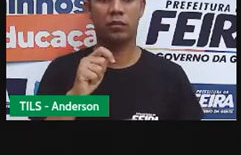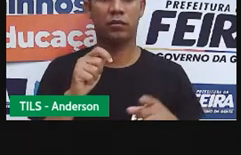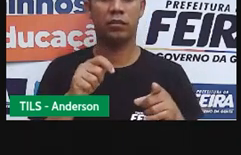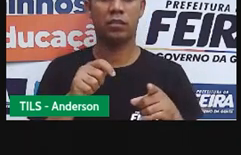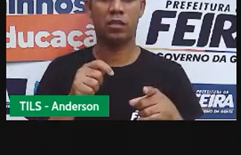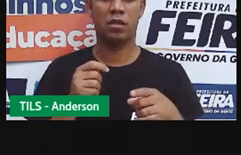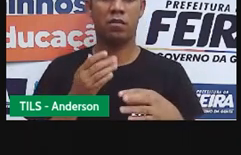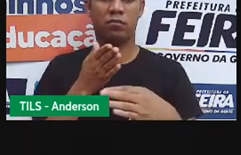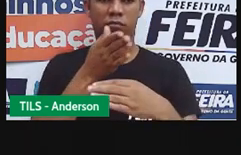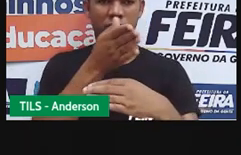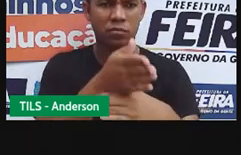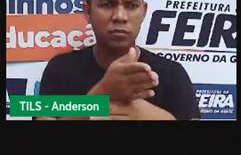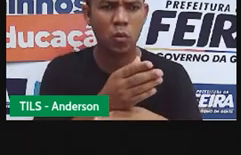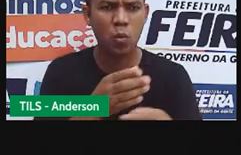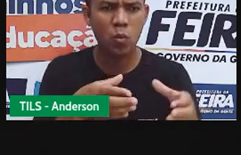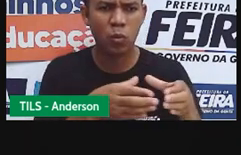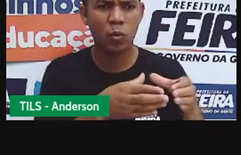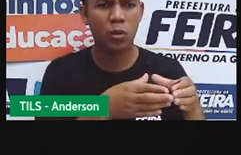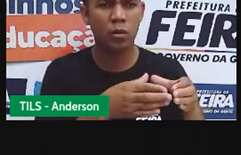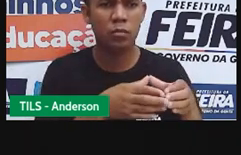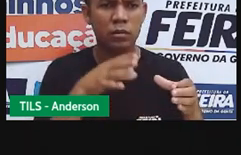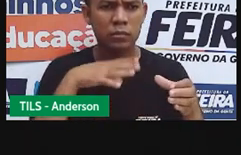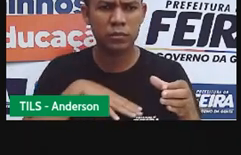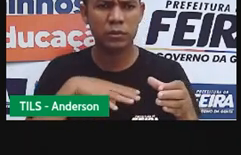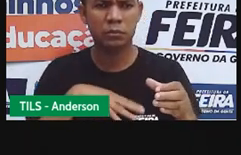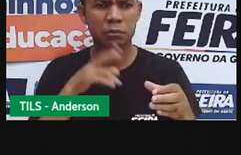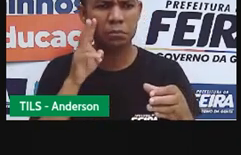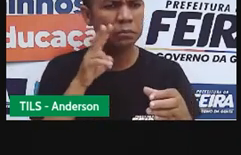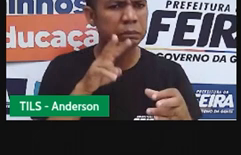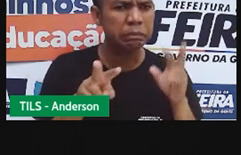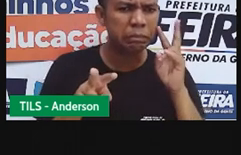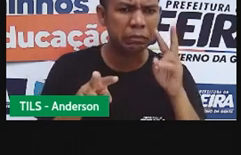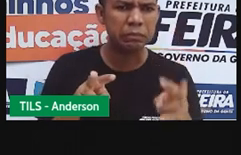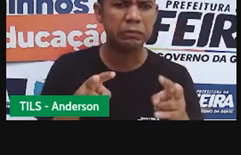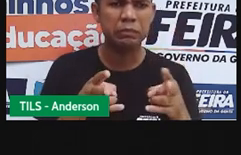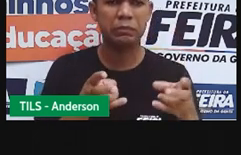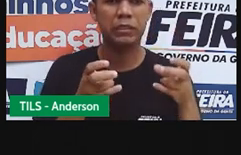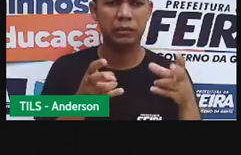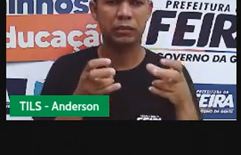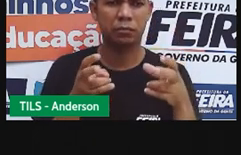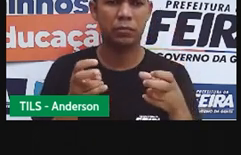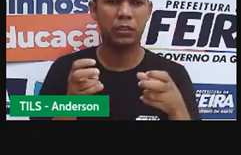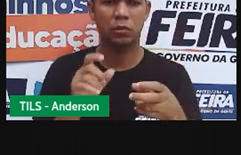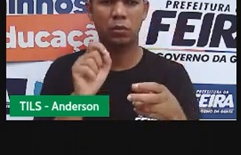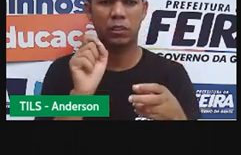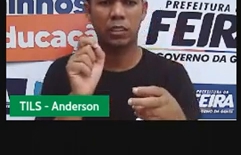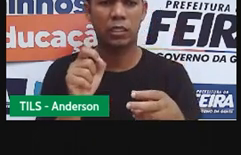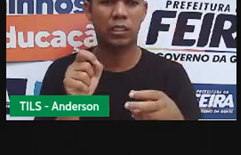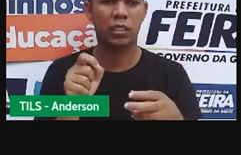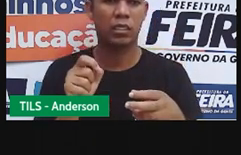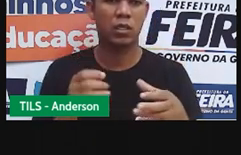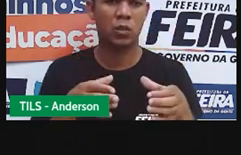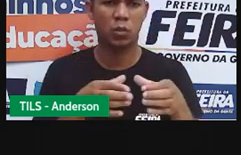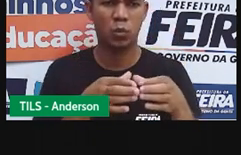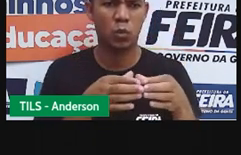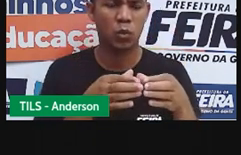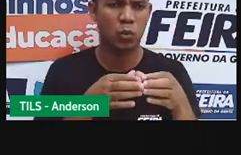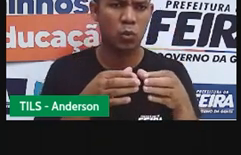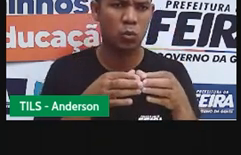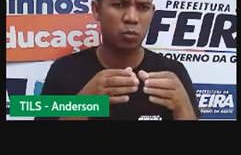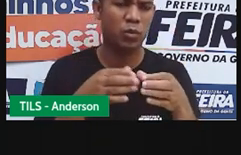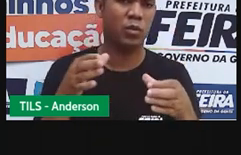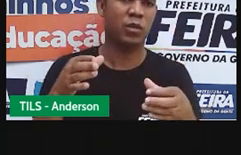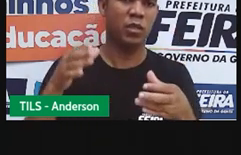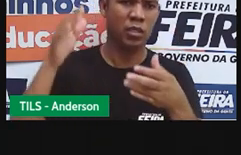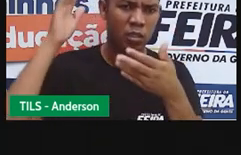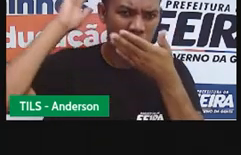os portugueses chegaram aqui, foi algo que eles observaram. Eles viram que os indígenas